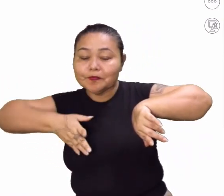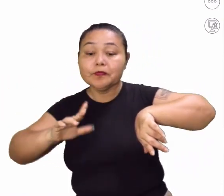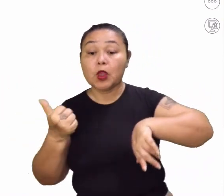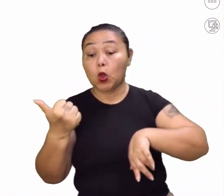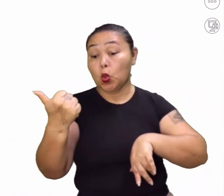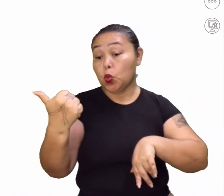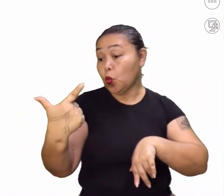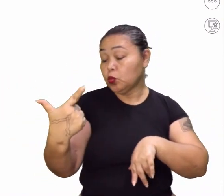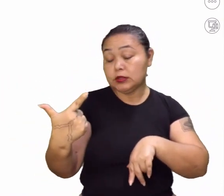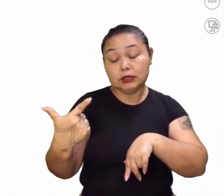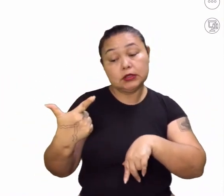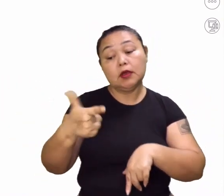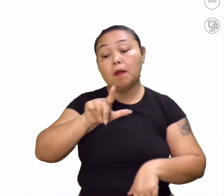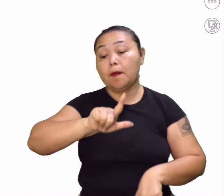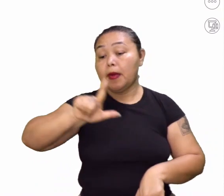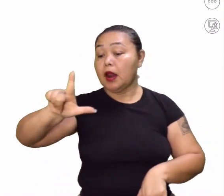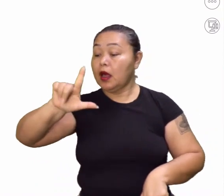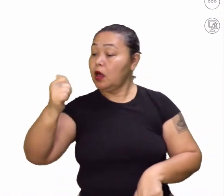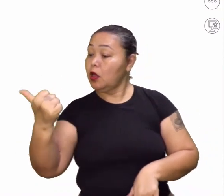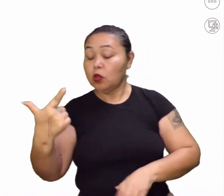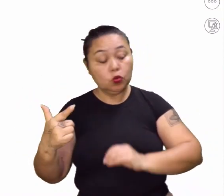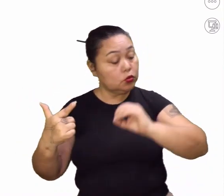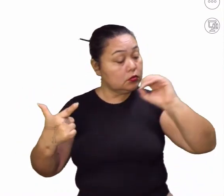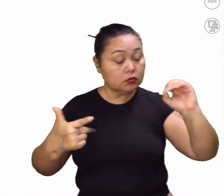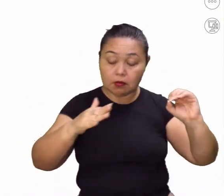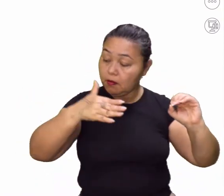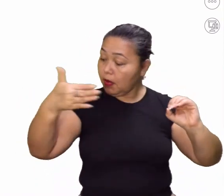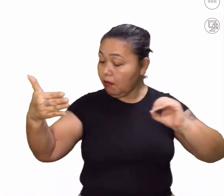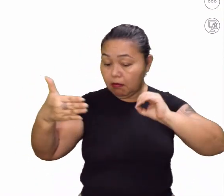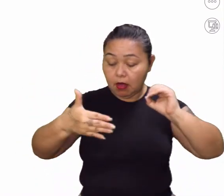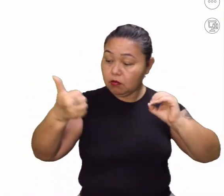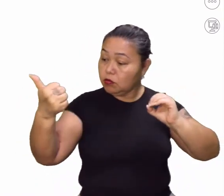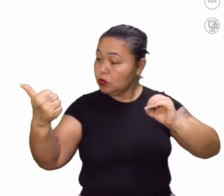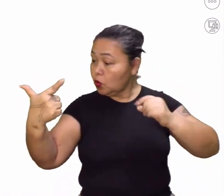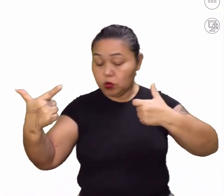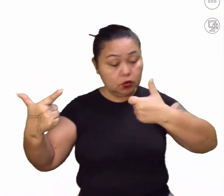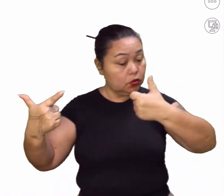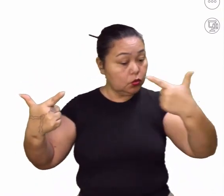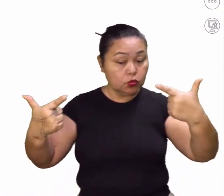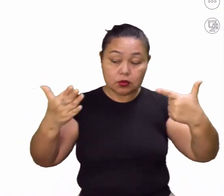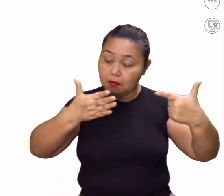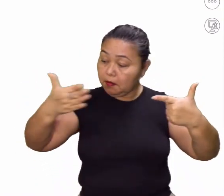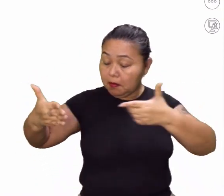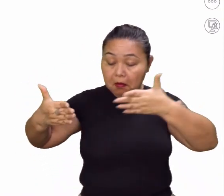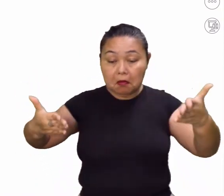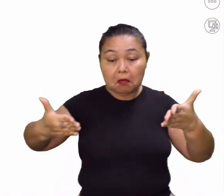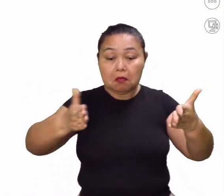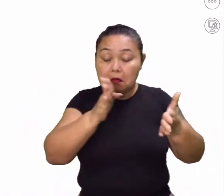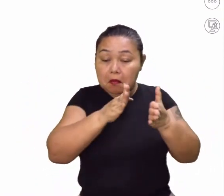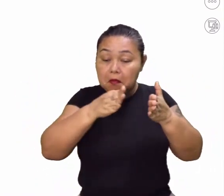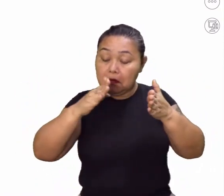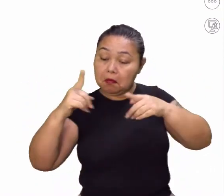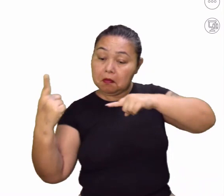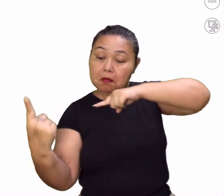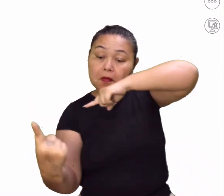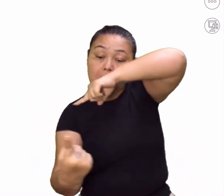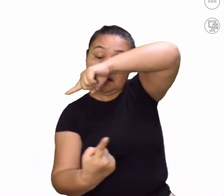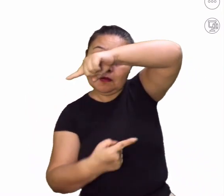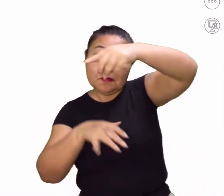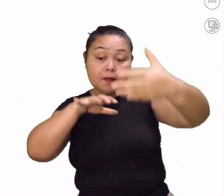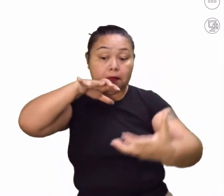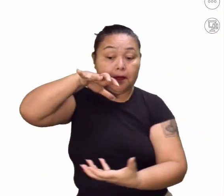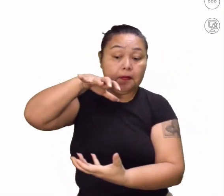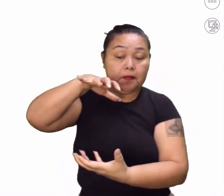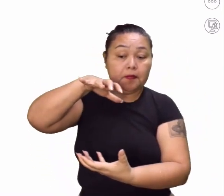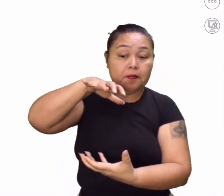para leste e 12 para oeste, que resultam da divisão da circunferência